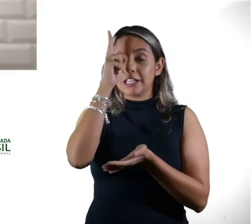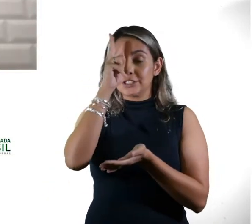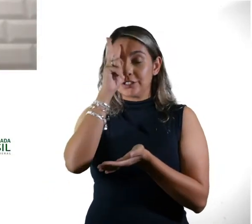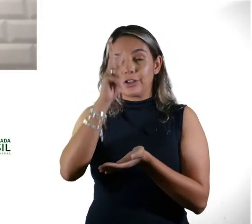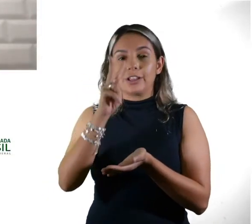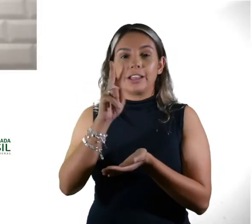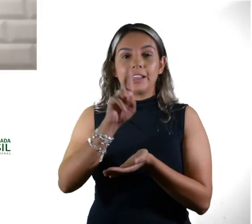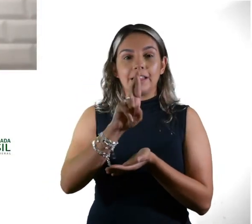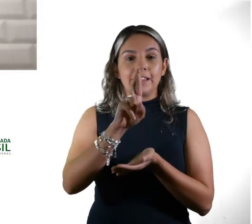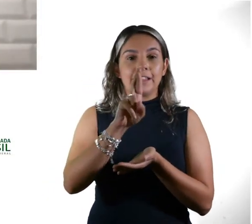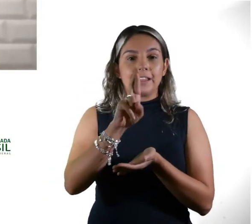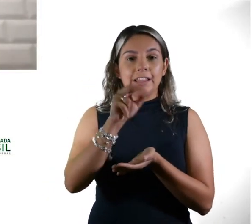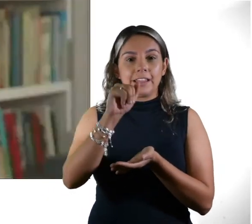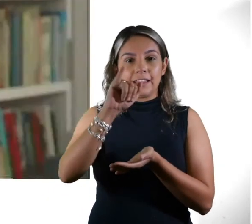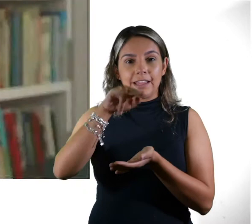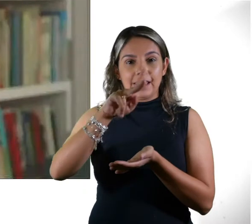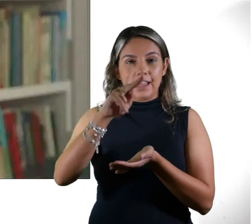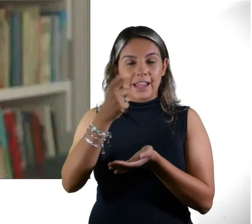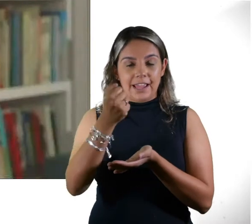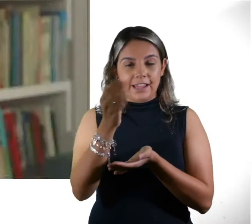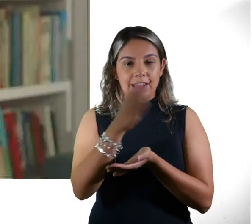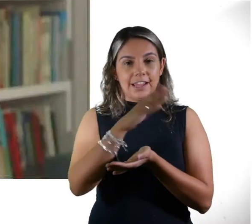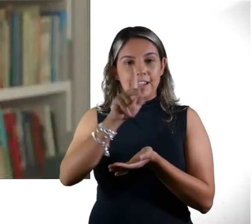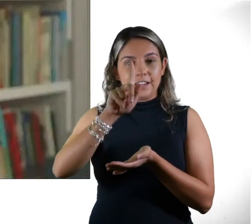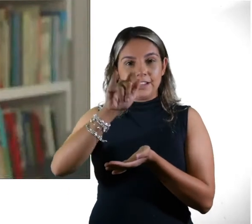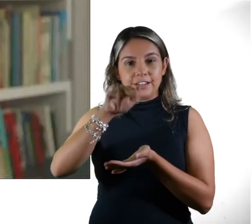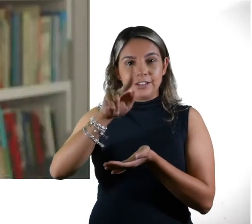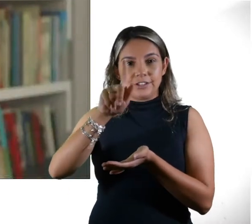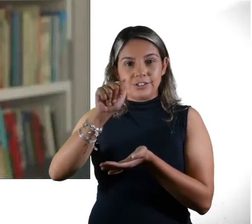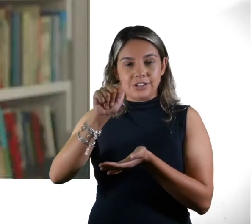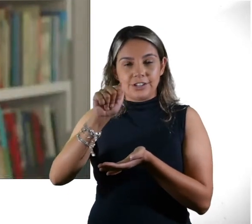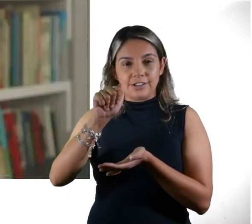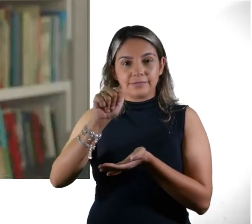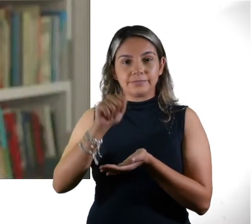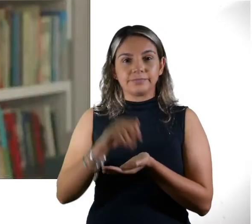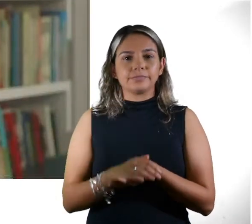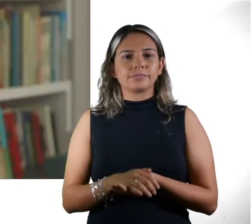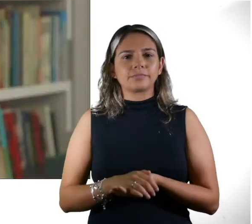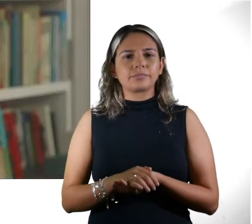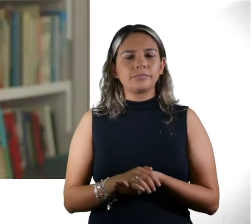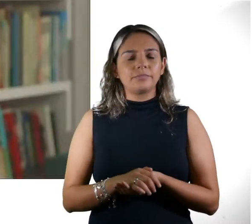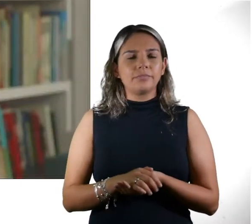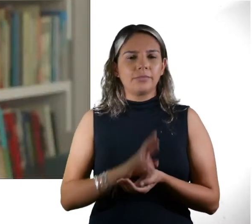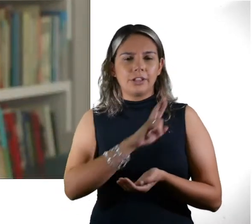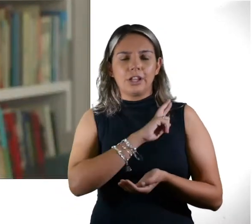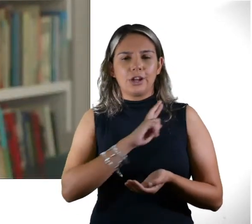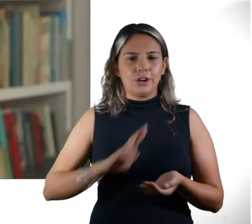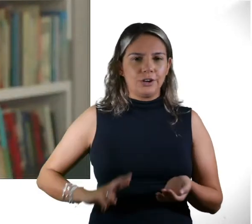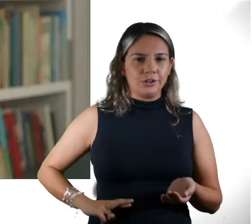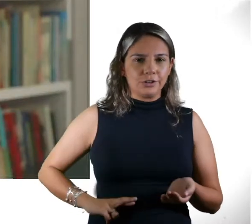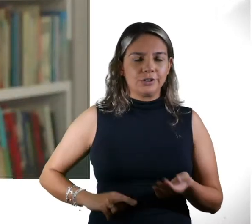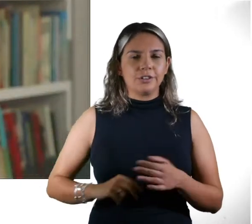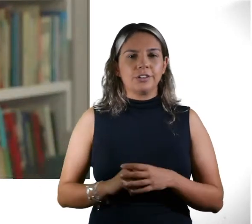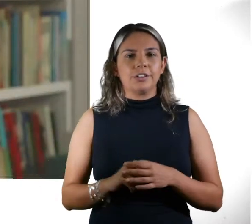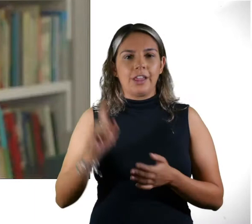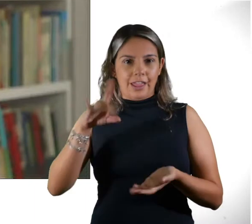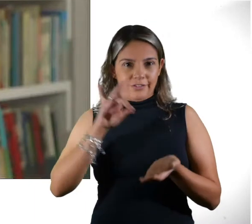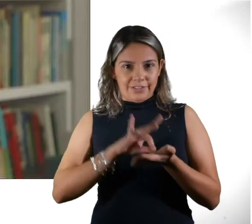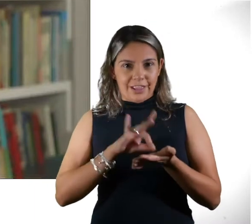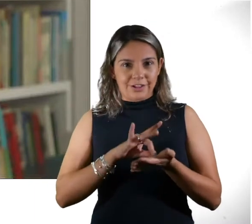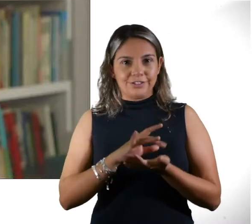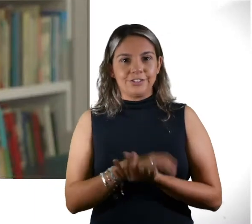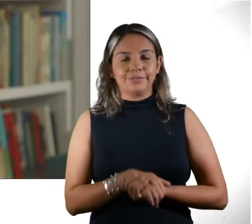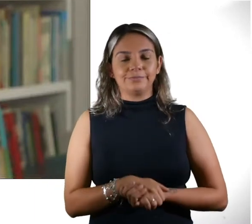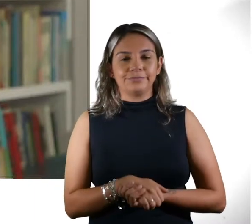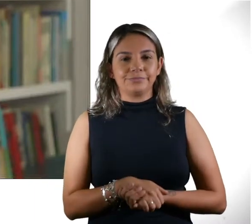como aconteceu a história da rainha Ginga. A fonte é histórica? O religioso que foi